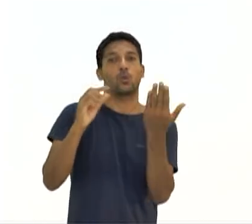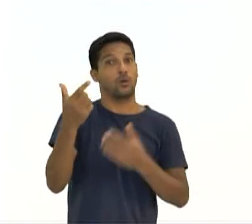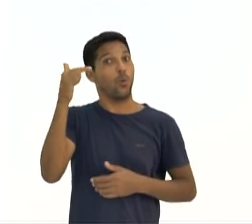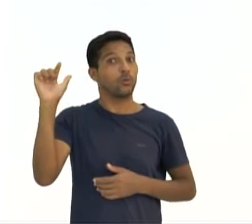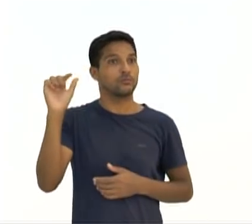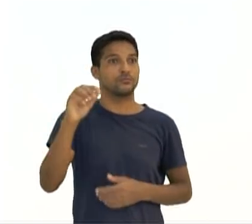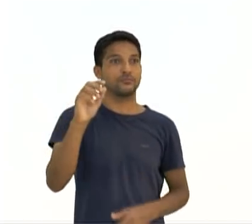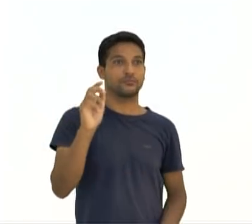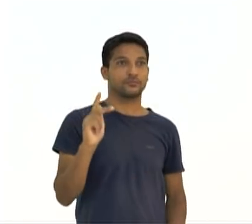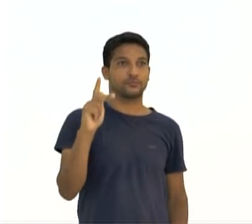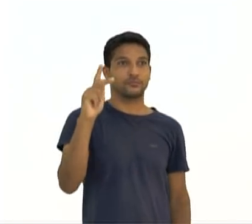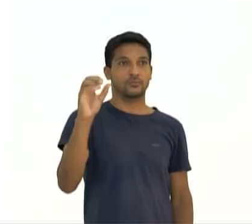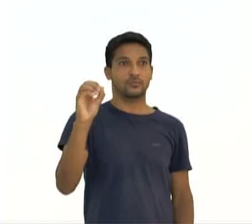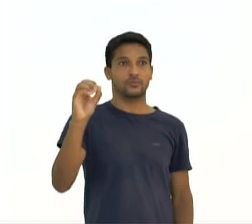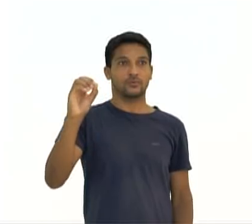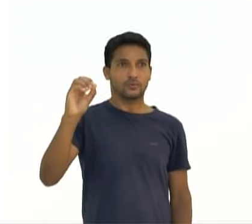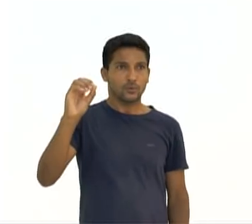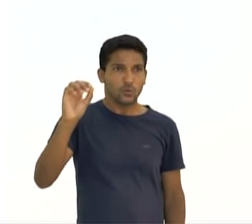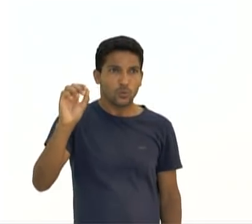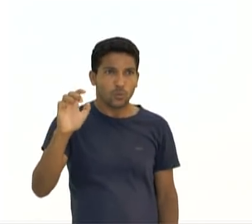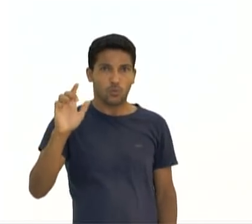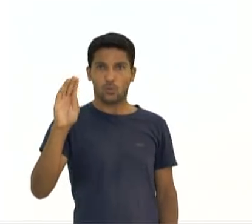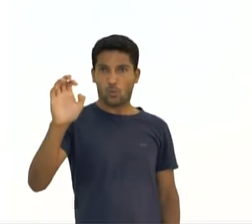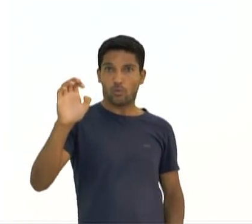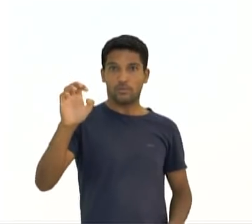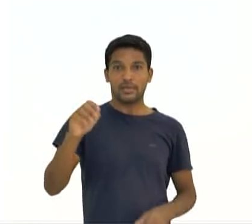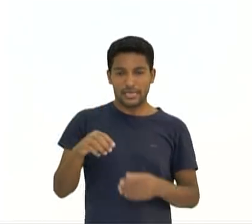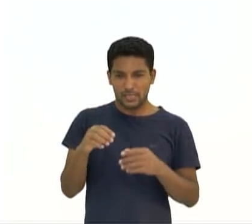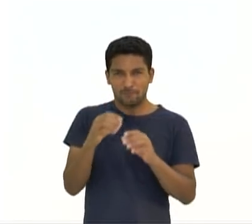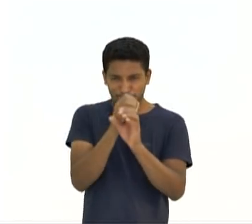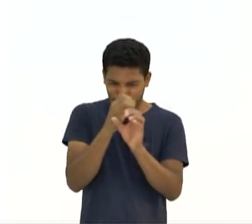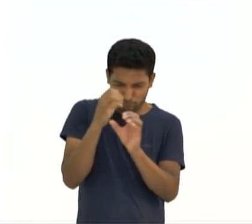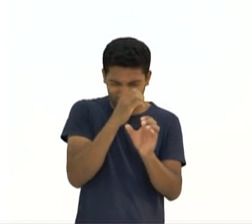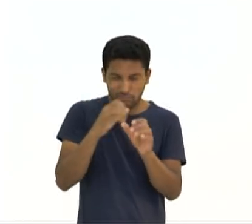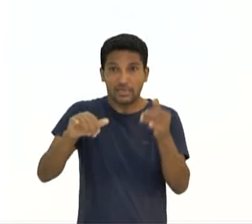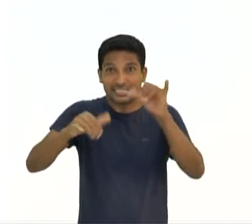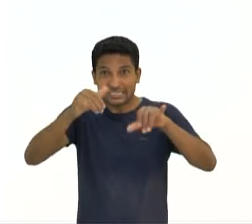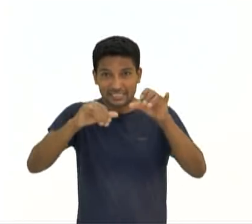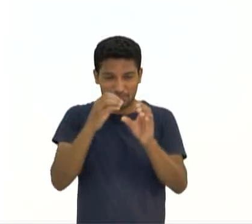ácido que está presente no vinagre. Tranquilo? E em